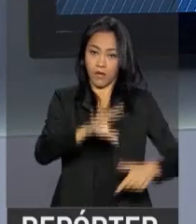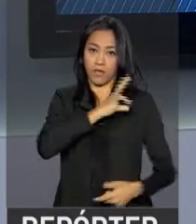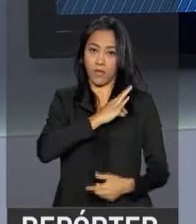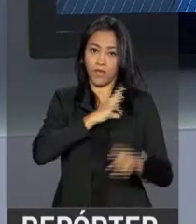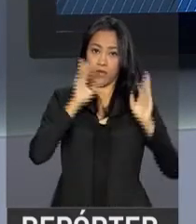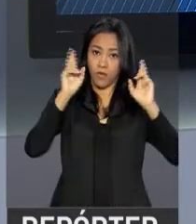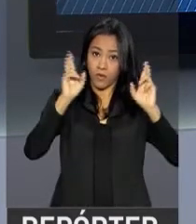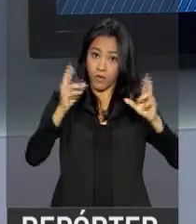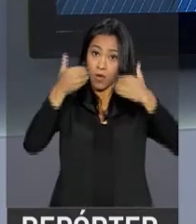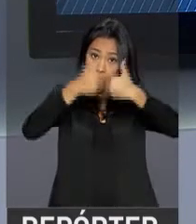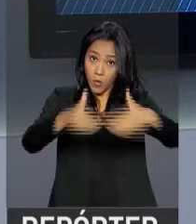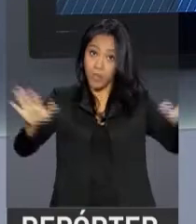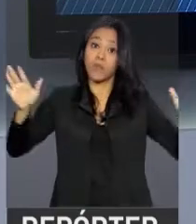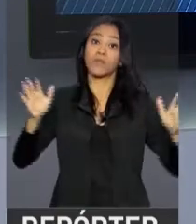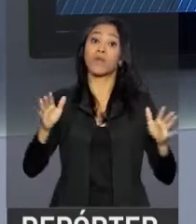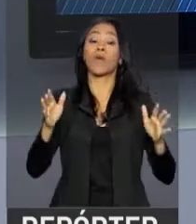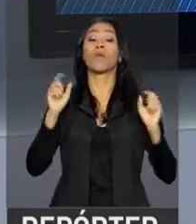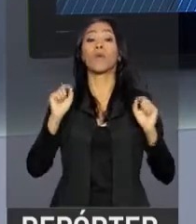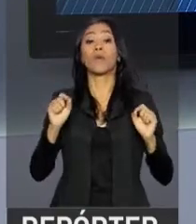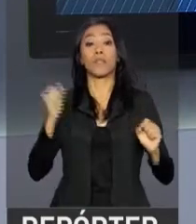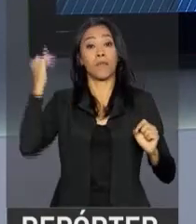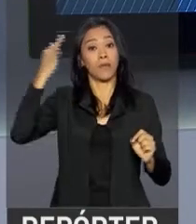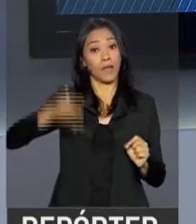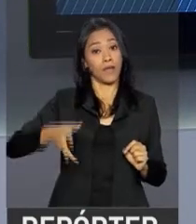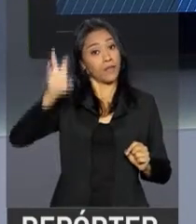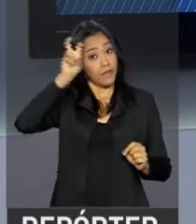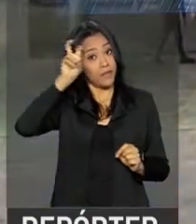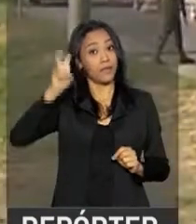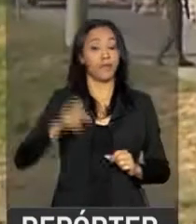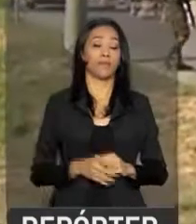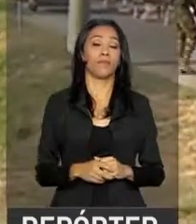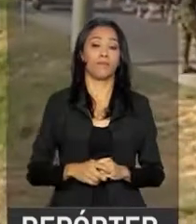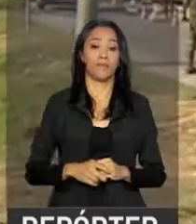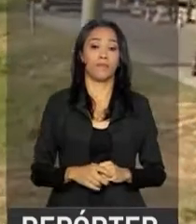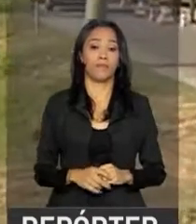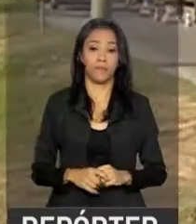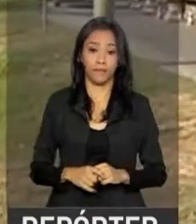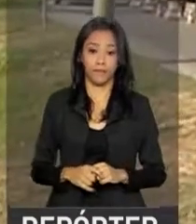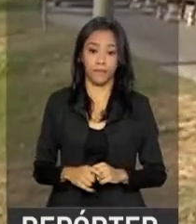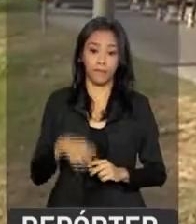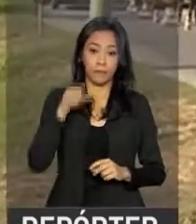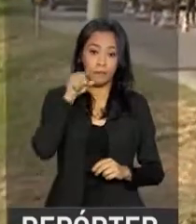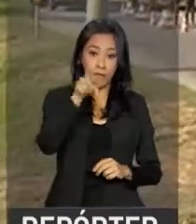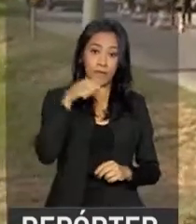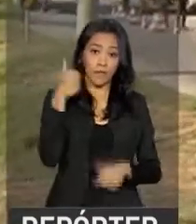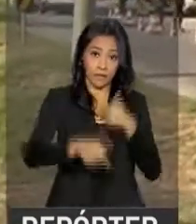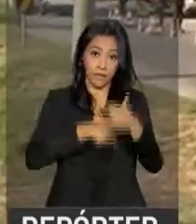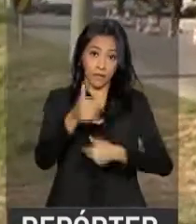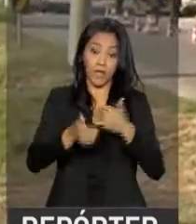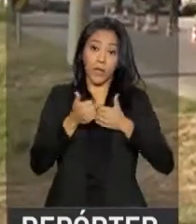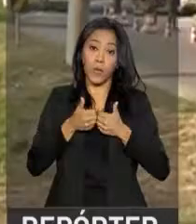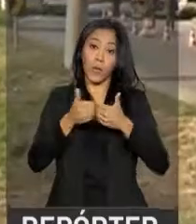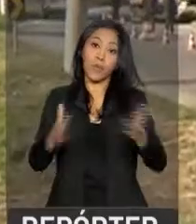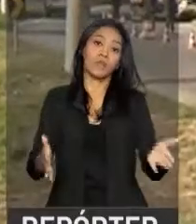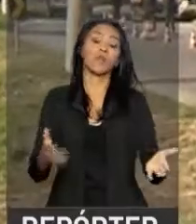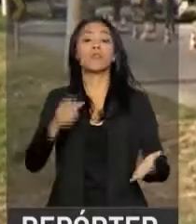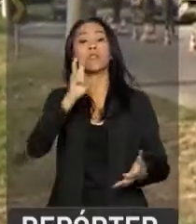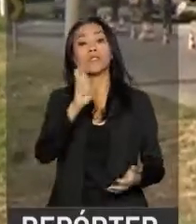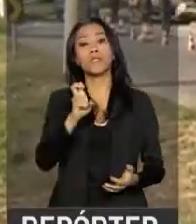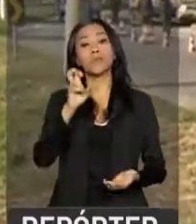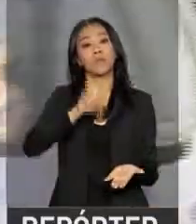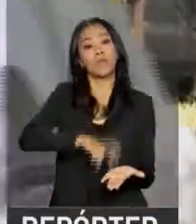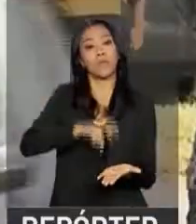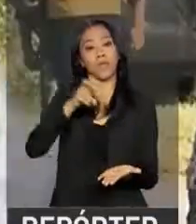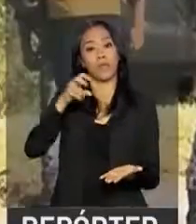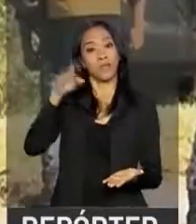primeira ação começou na madrugada de desta quinta feira a operação que teve início por volta das 5 horas da manhã